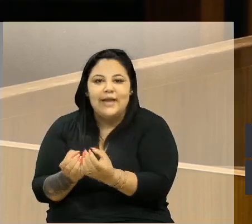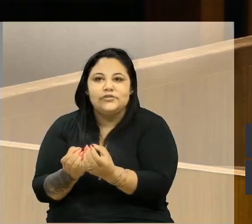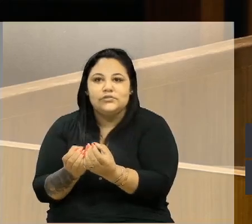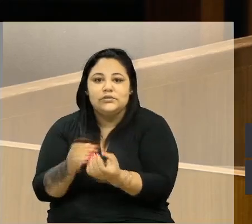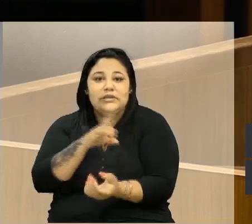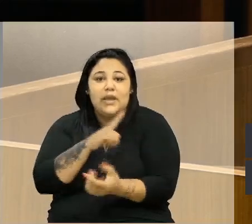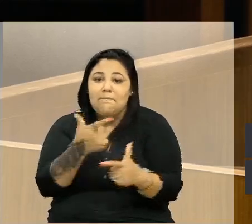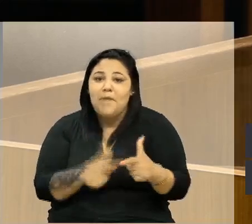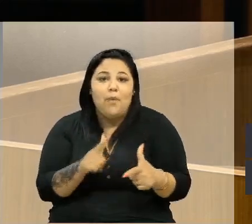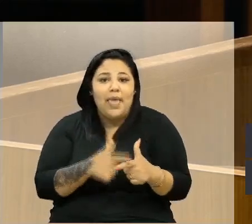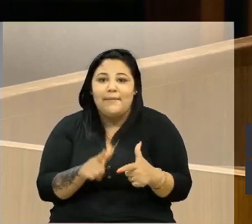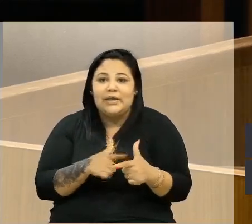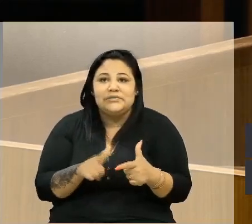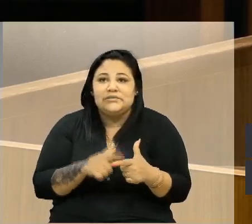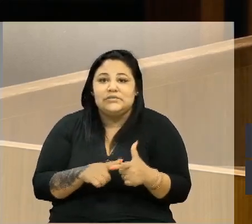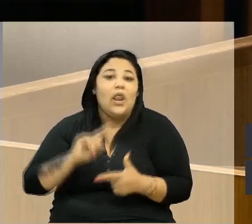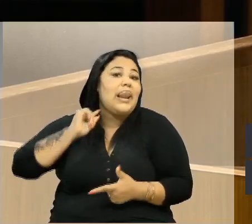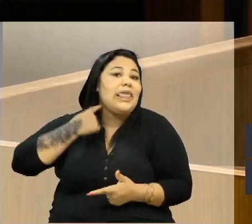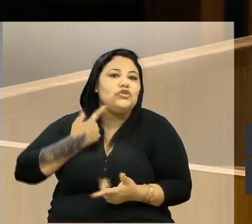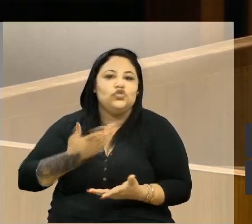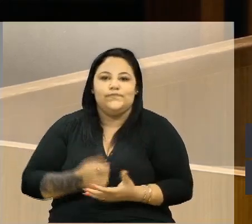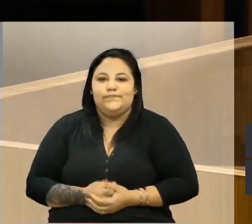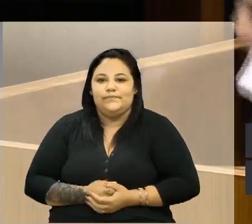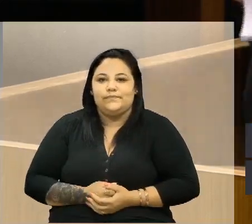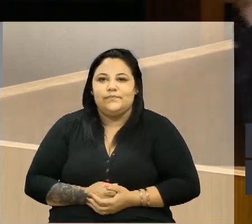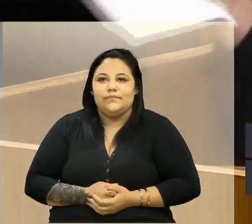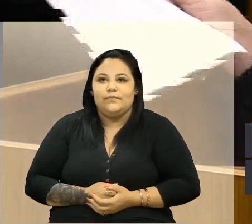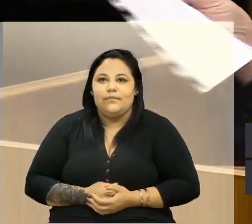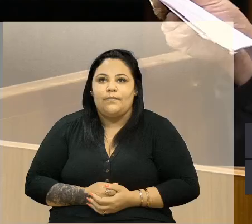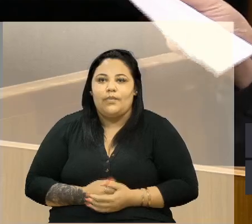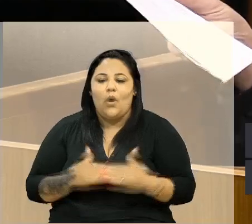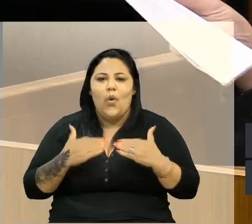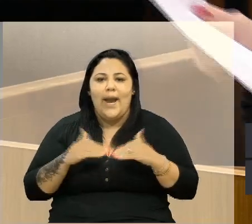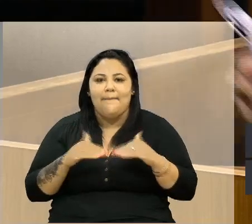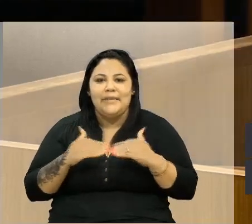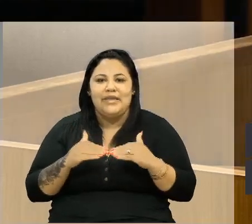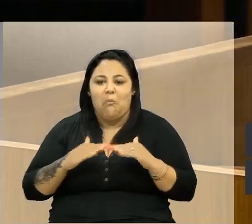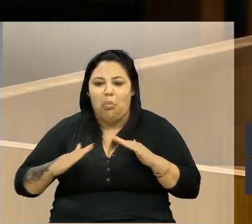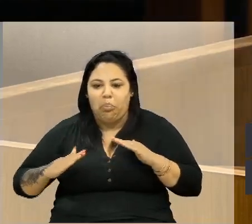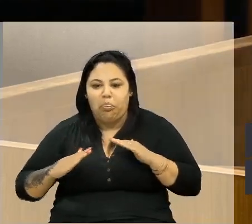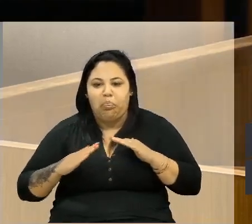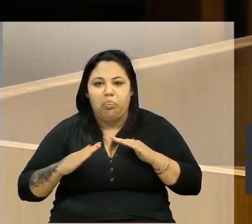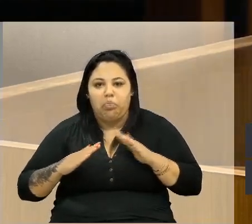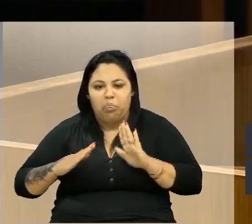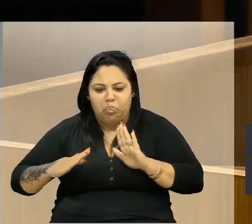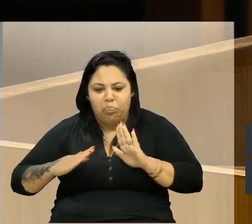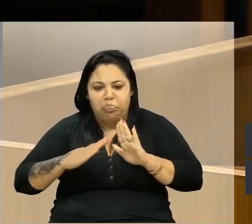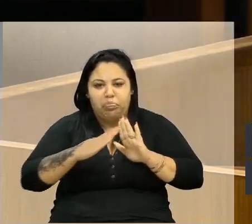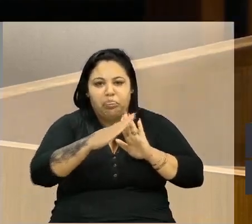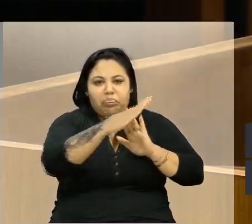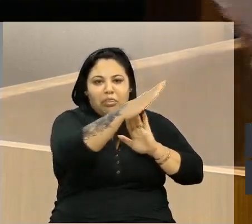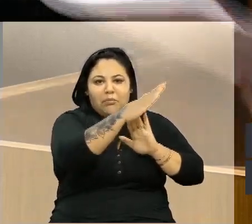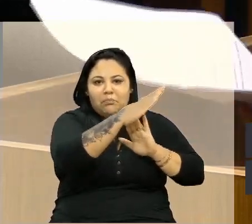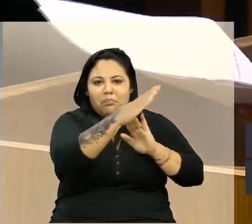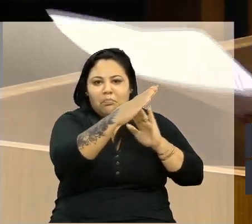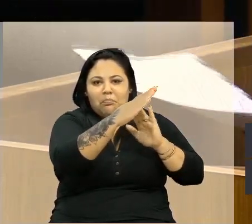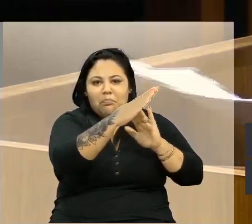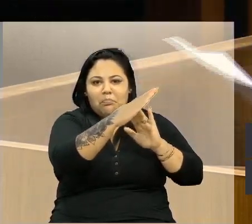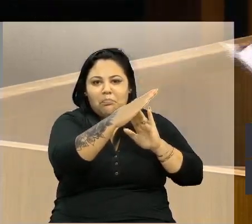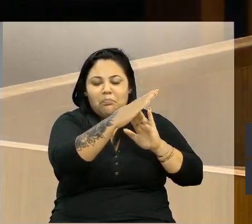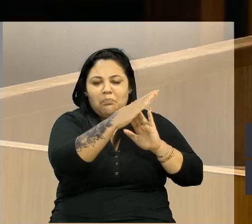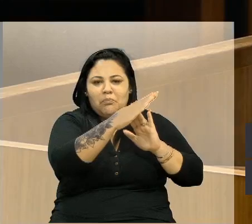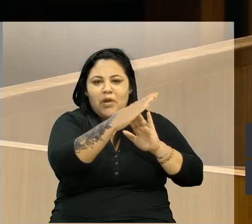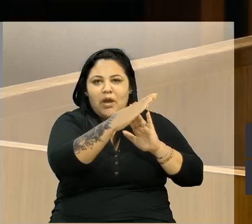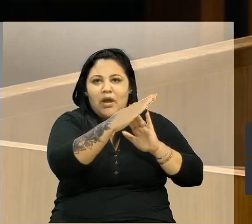tendo problema do lixo. O caminhão não sobe, quando vai, não pega.